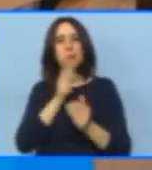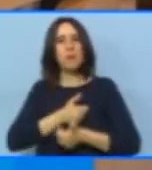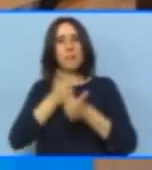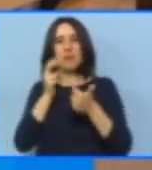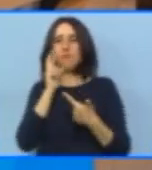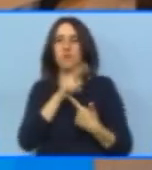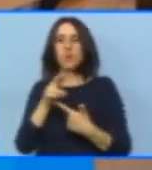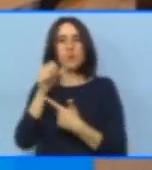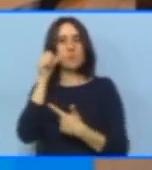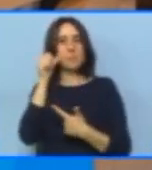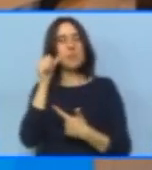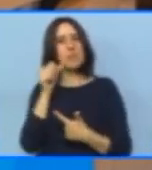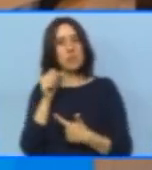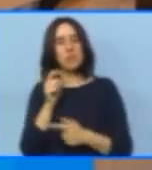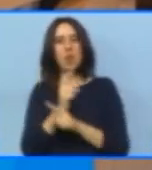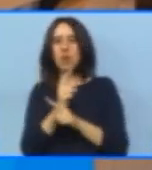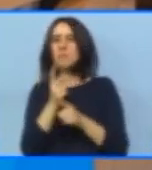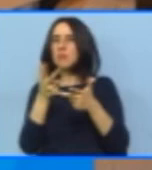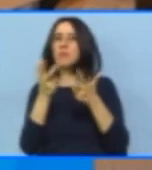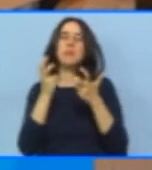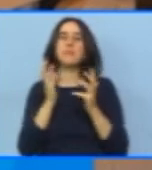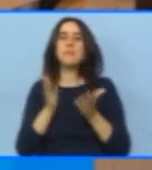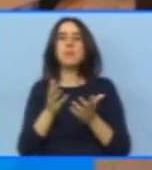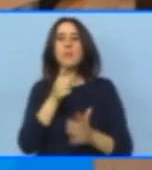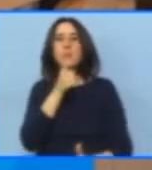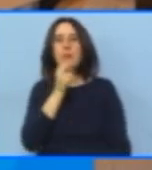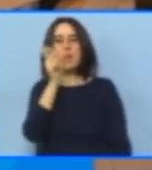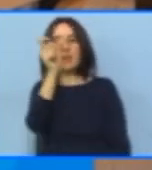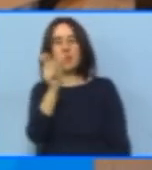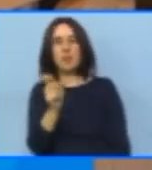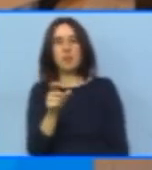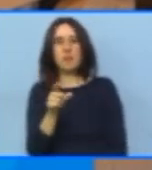aqui levar-nos à necessidade de interpretarmos a forma como ele